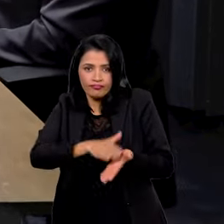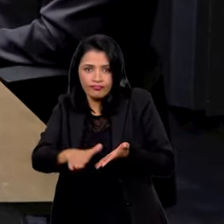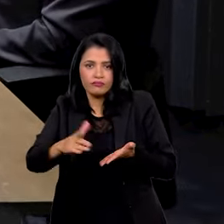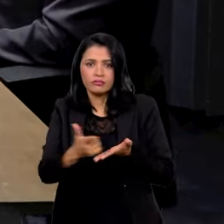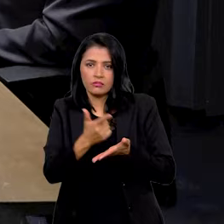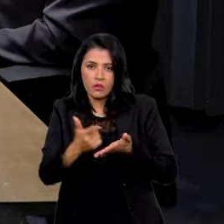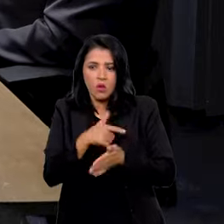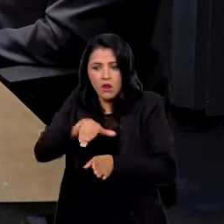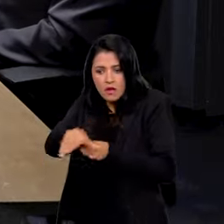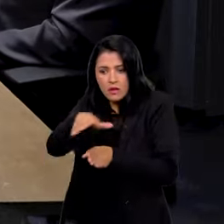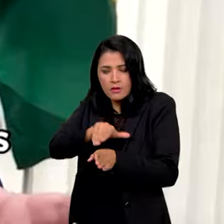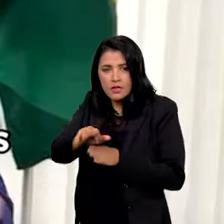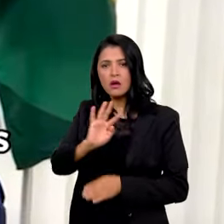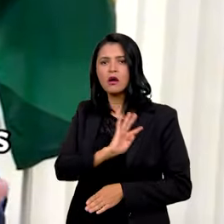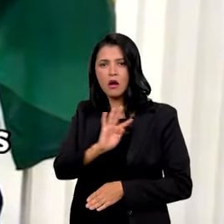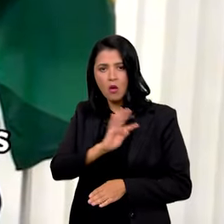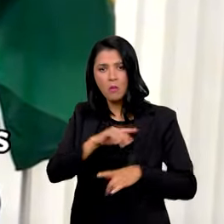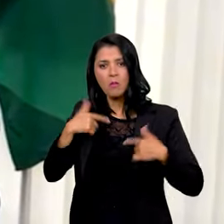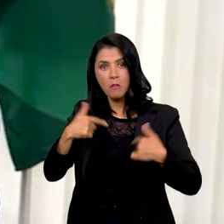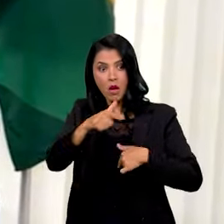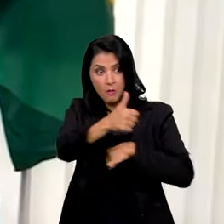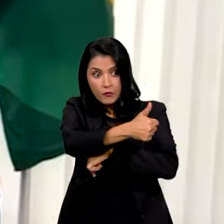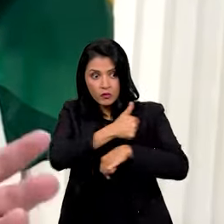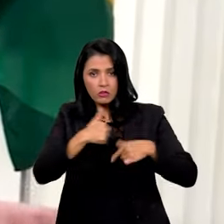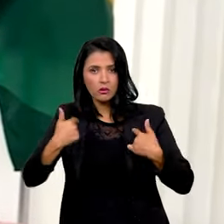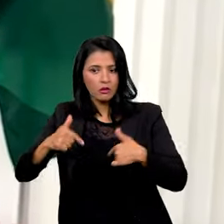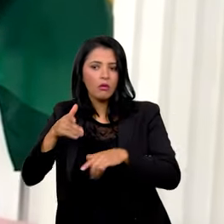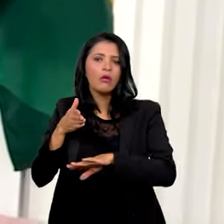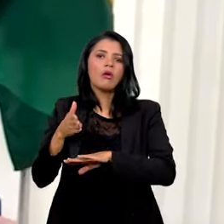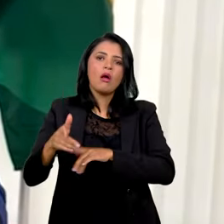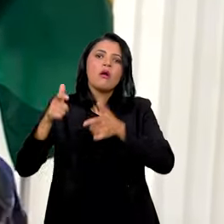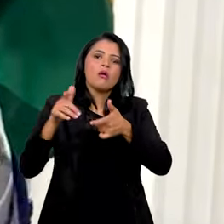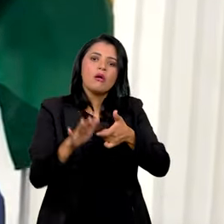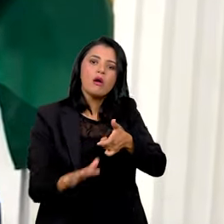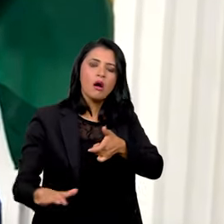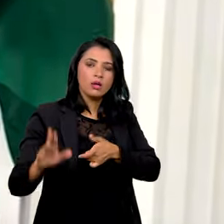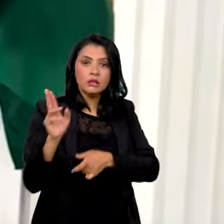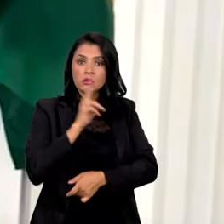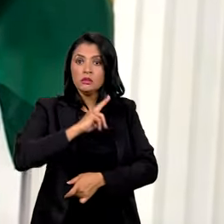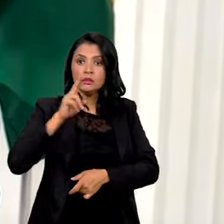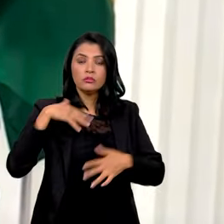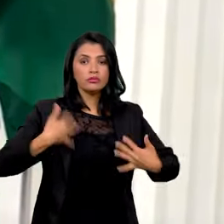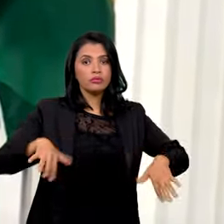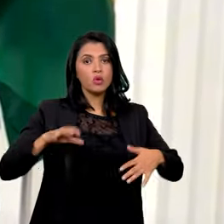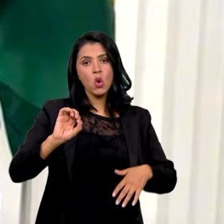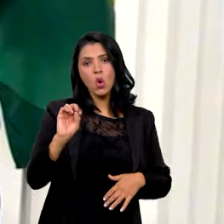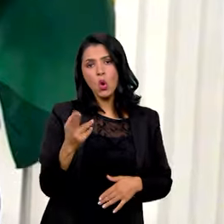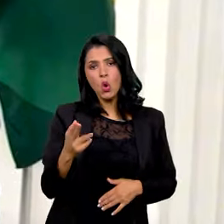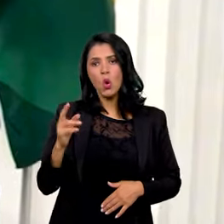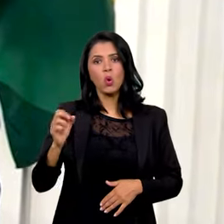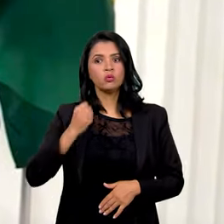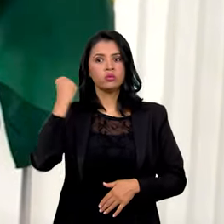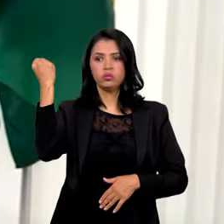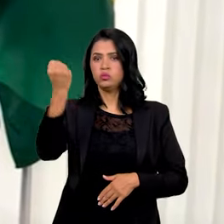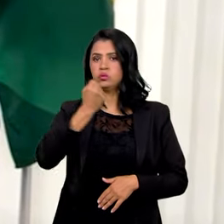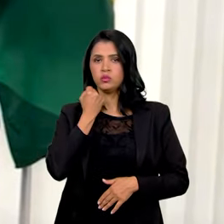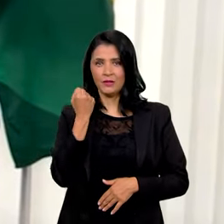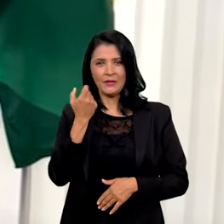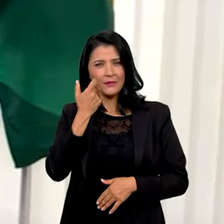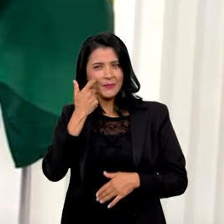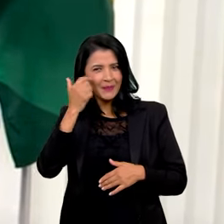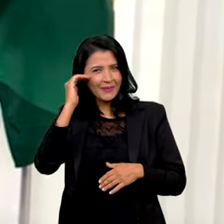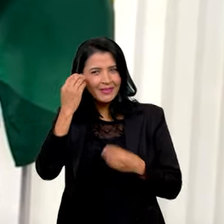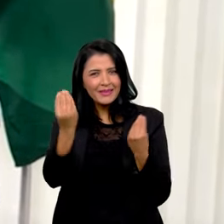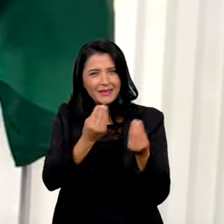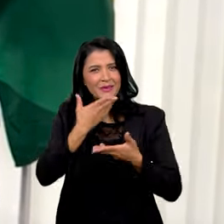parceria estratégica a partir da snas com o Unicef lançam a revista estratégica que é voltada